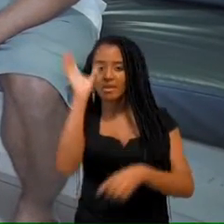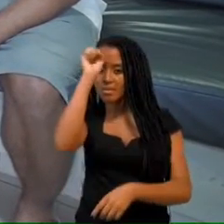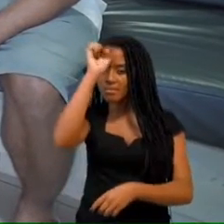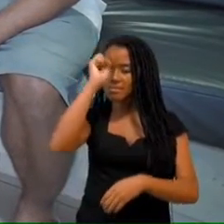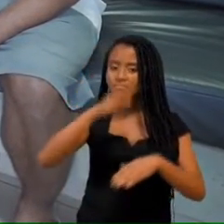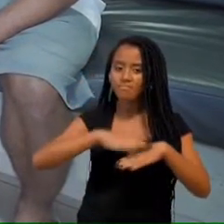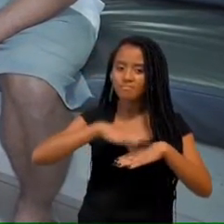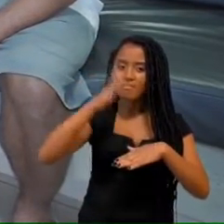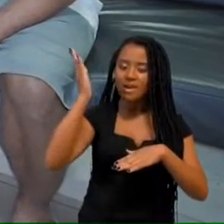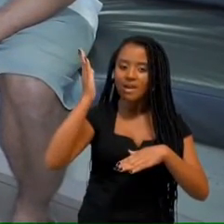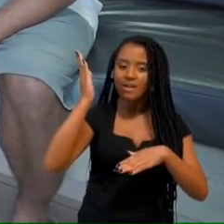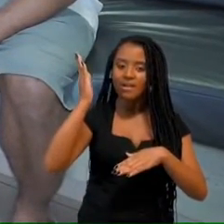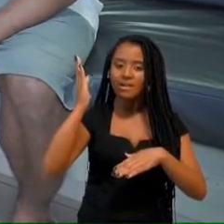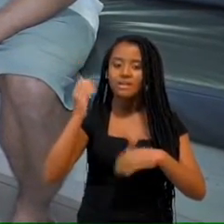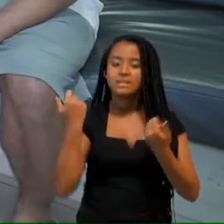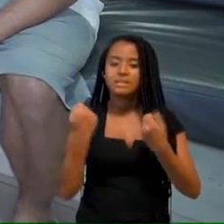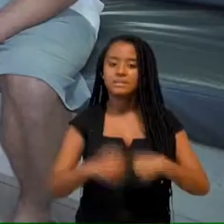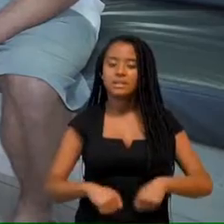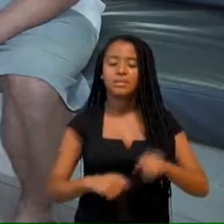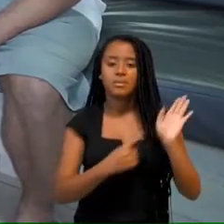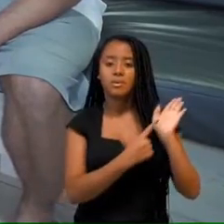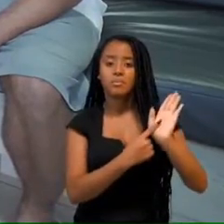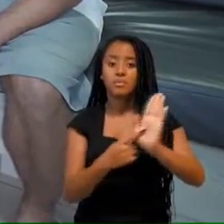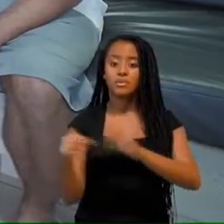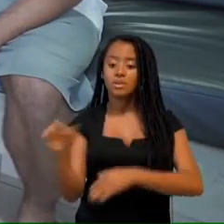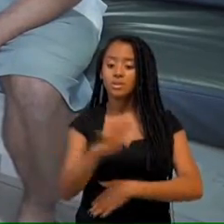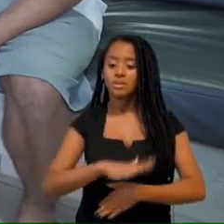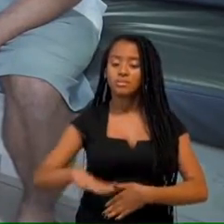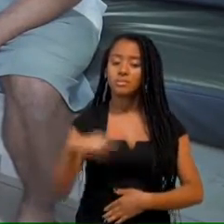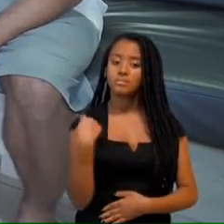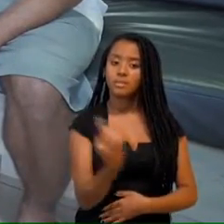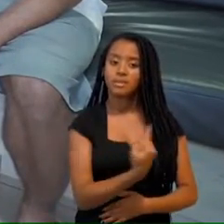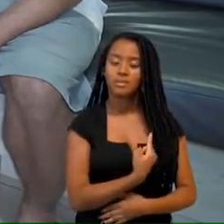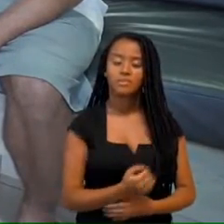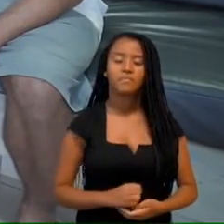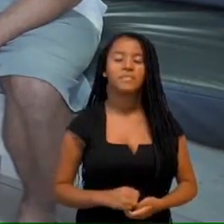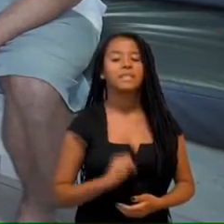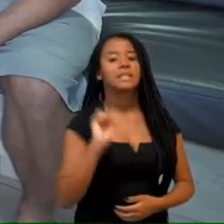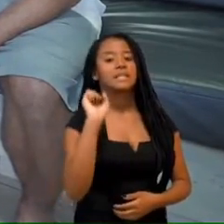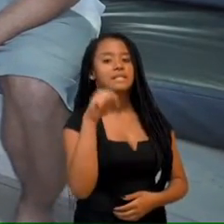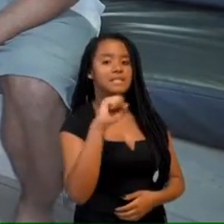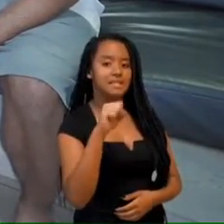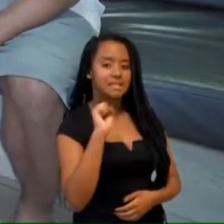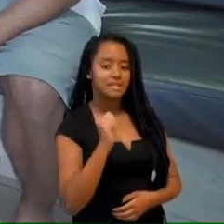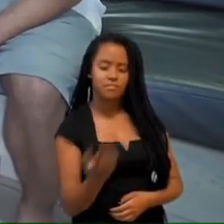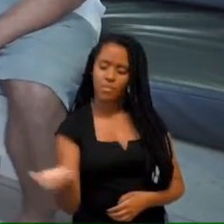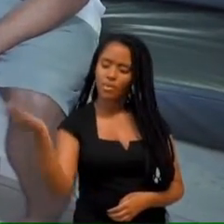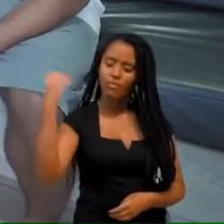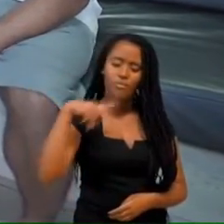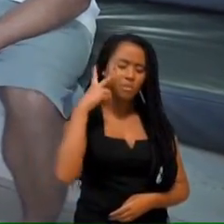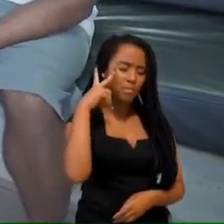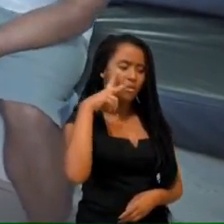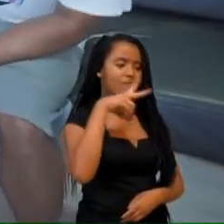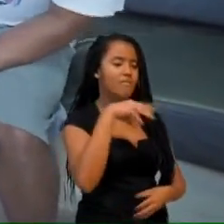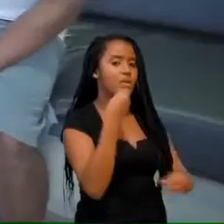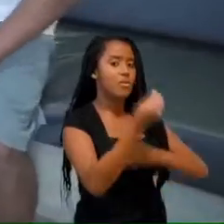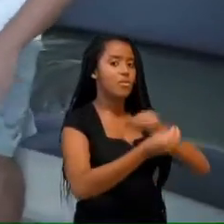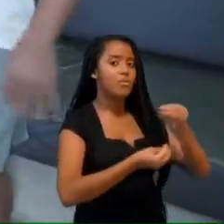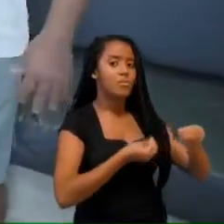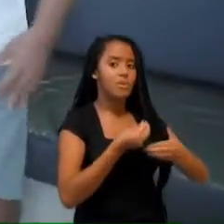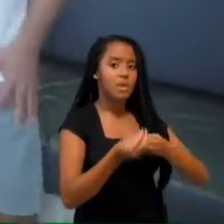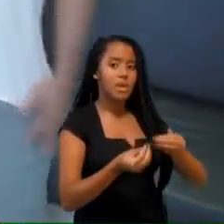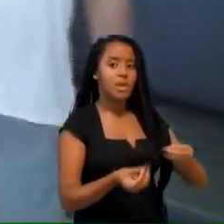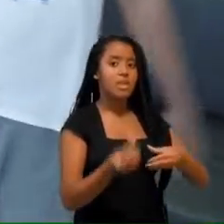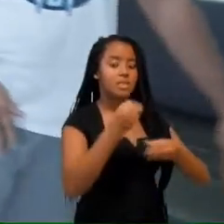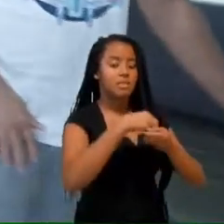pouquinho mais vocês podem mostrar o espaço pra gente Jonathan Podemos sim tranquilo então bora lá vocês mostram pra gente como é que é lá